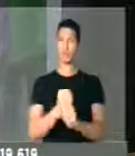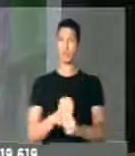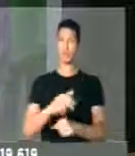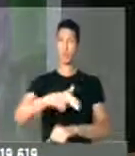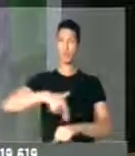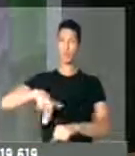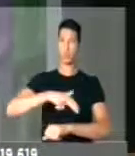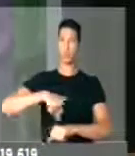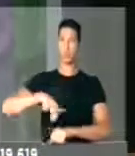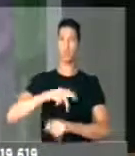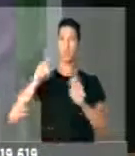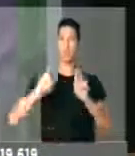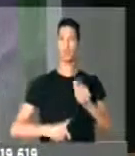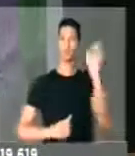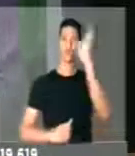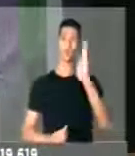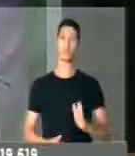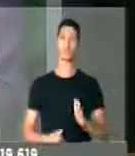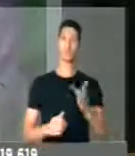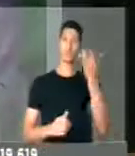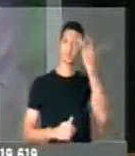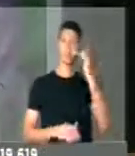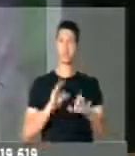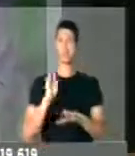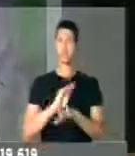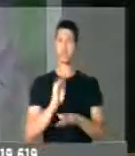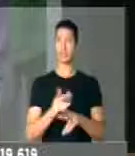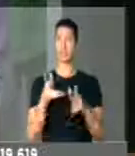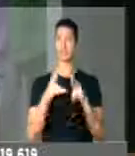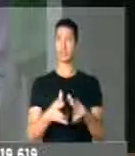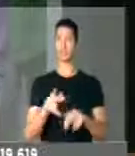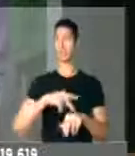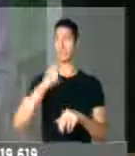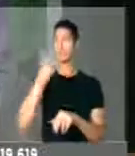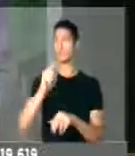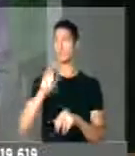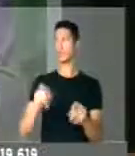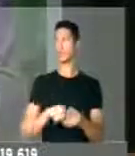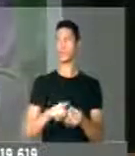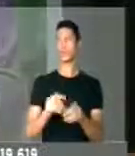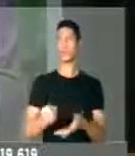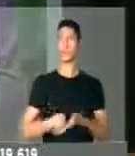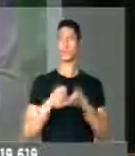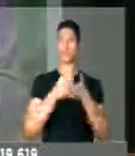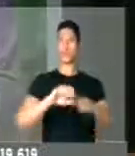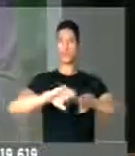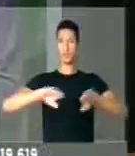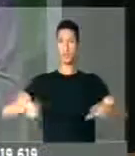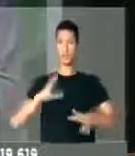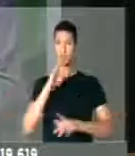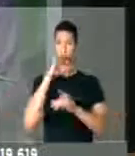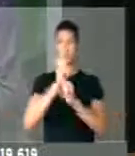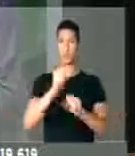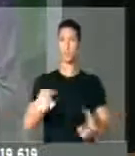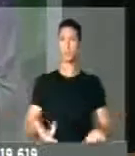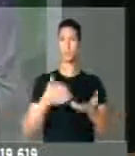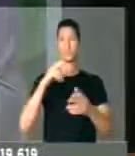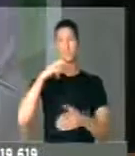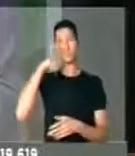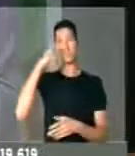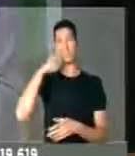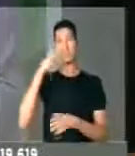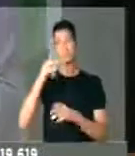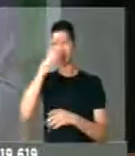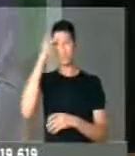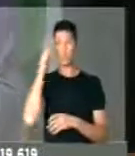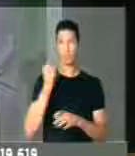de uma nação onde brasileiros não sejam tratados como estrangeiros, separados pelo fosso de vergonha entre